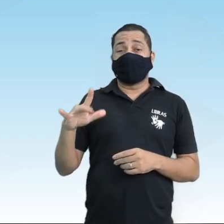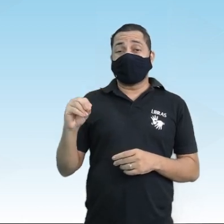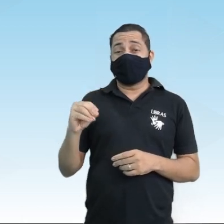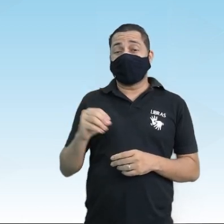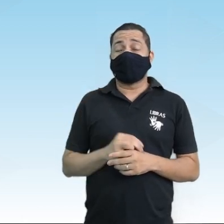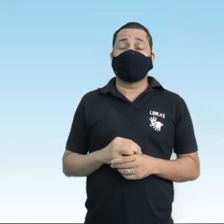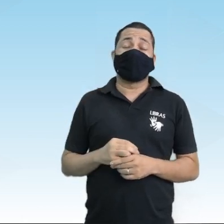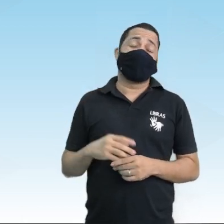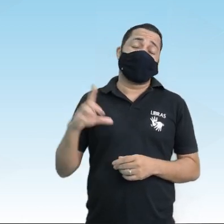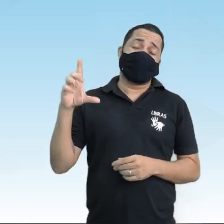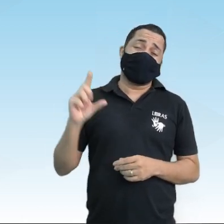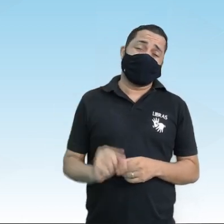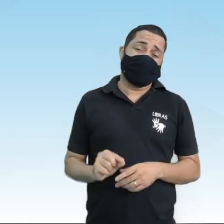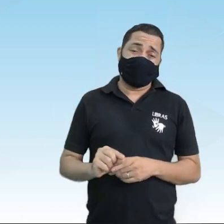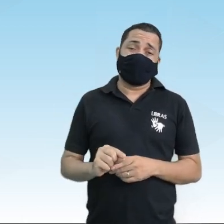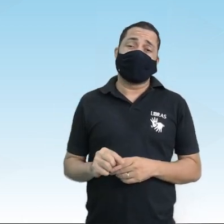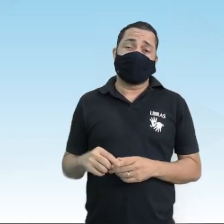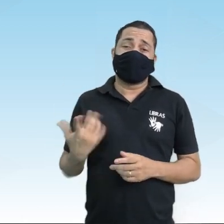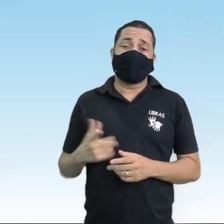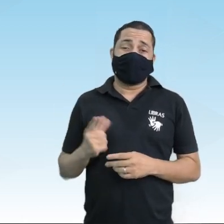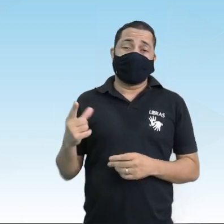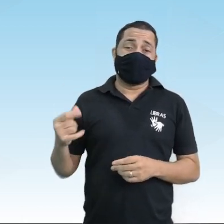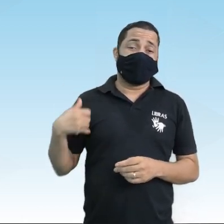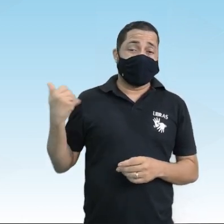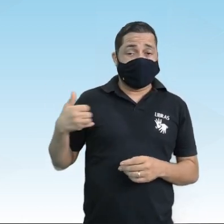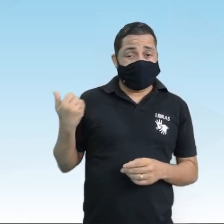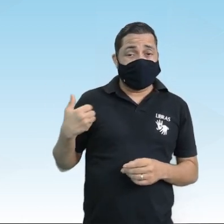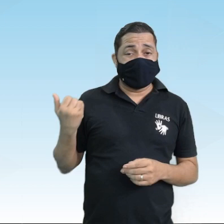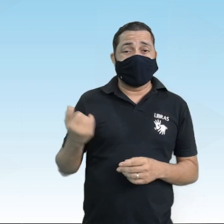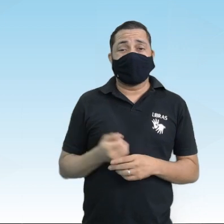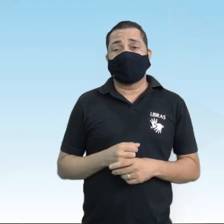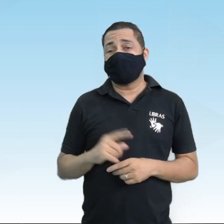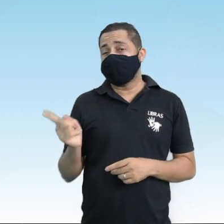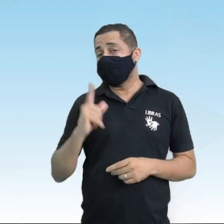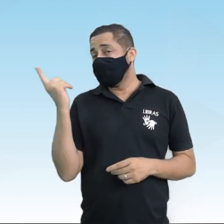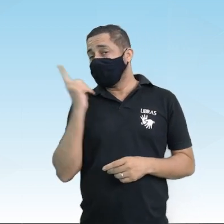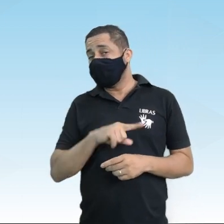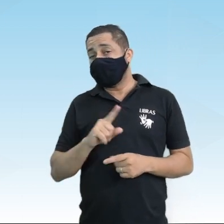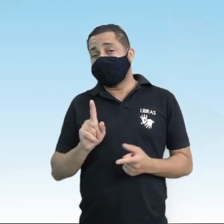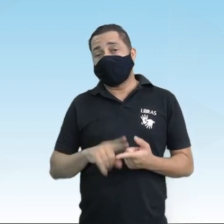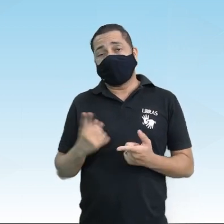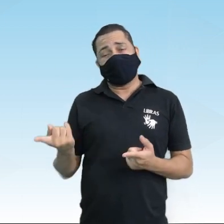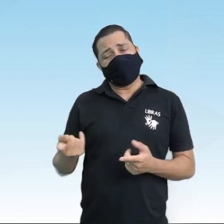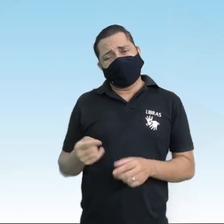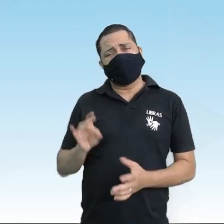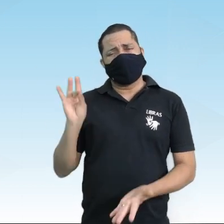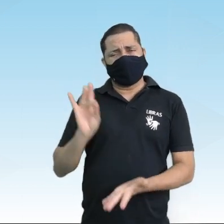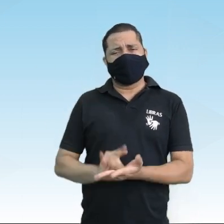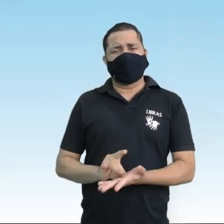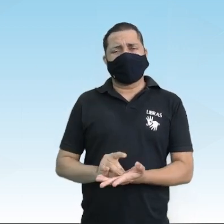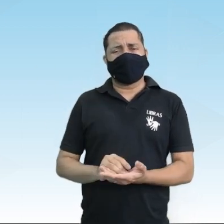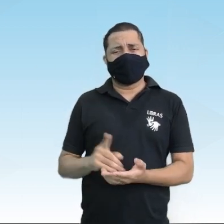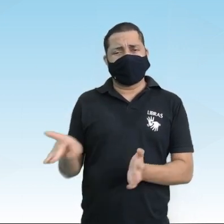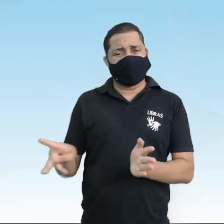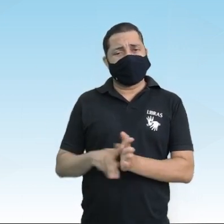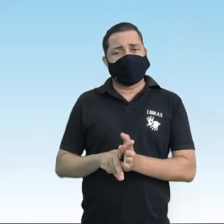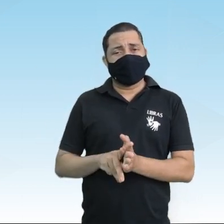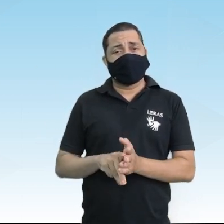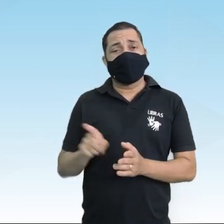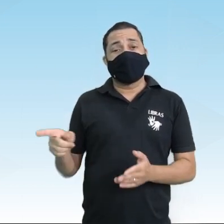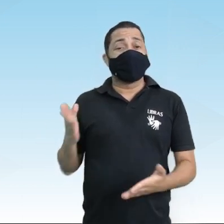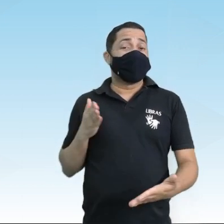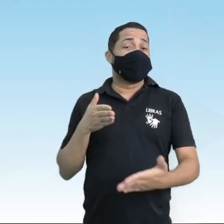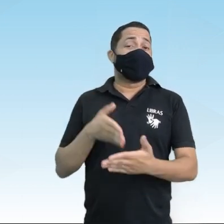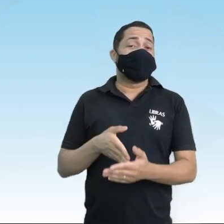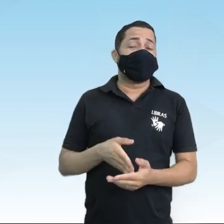comandar o país, né? Apesar de ser o verdadeiro legítimo dono do trono. E lembrando que Dom Pedro II foi o último